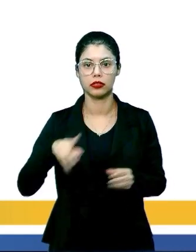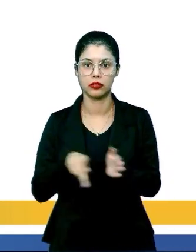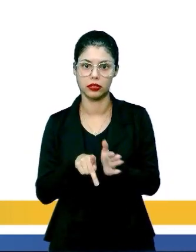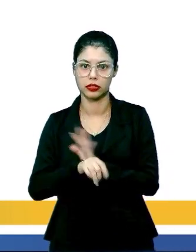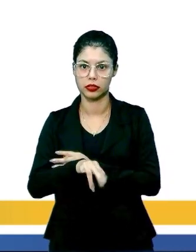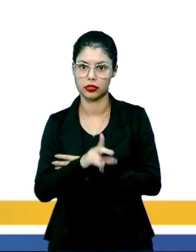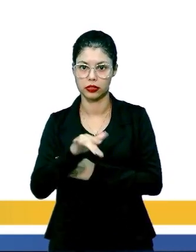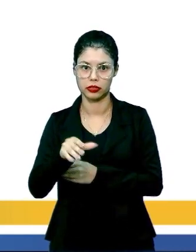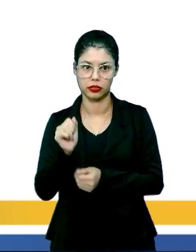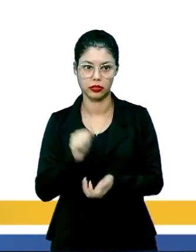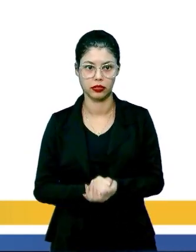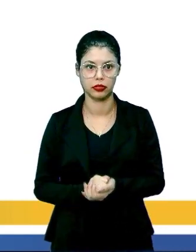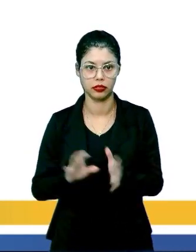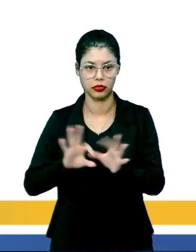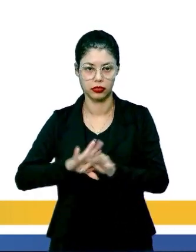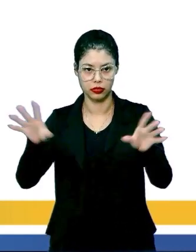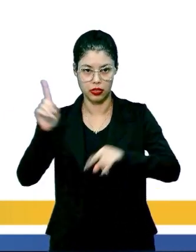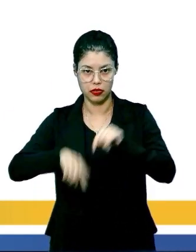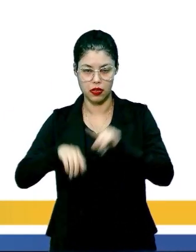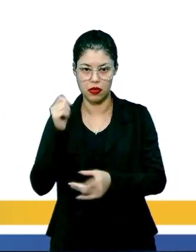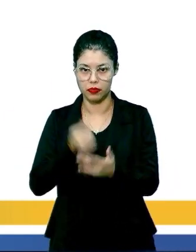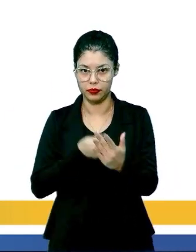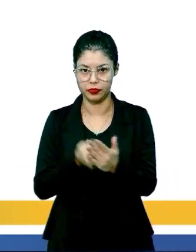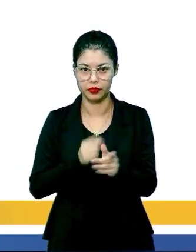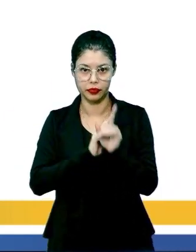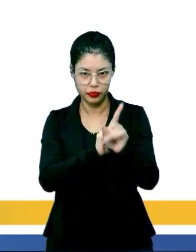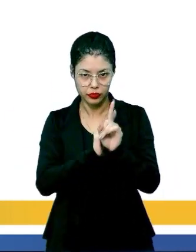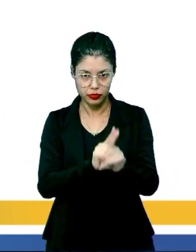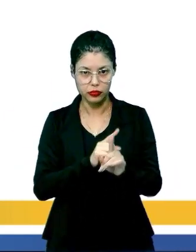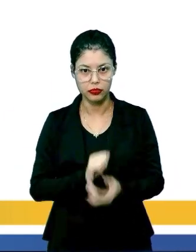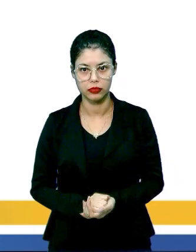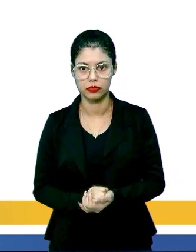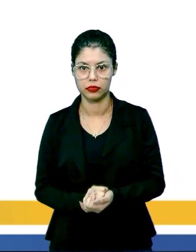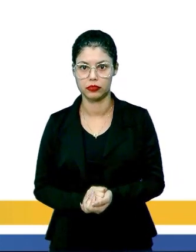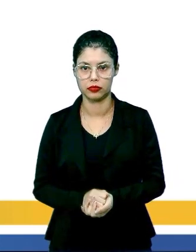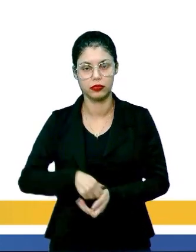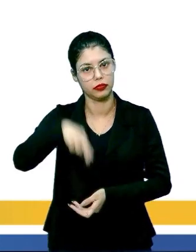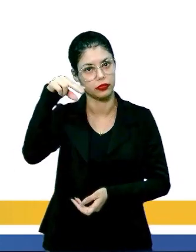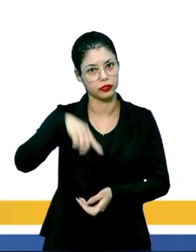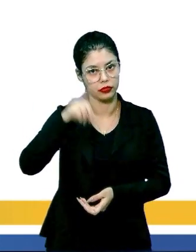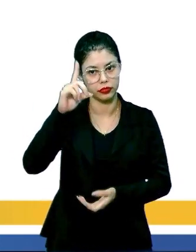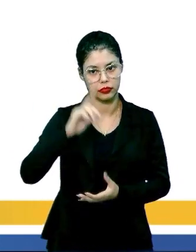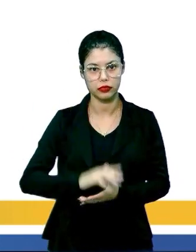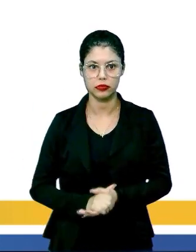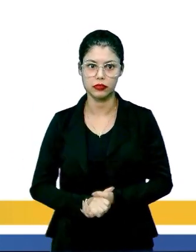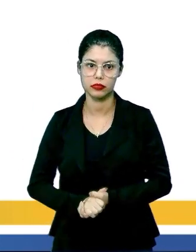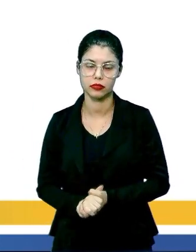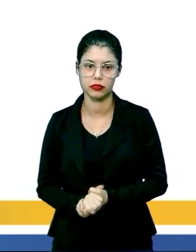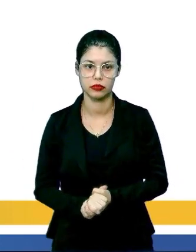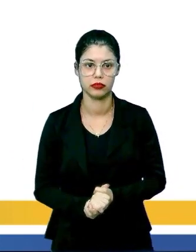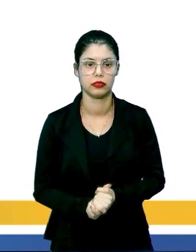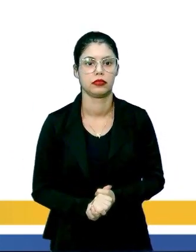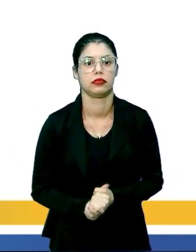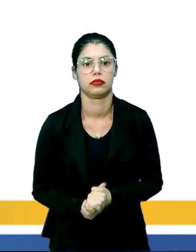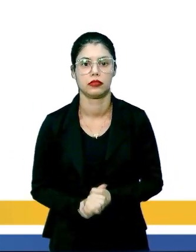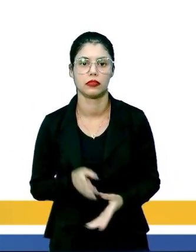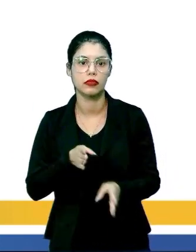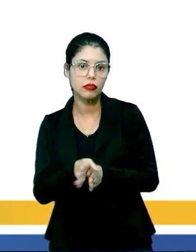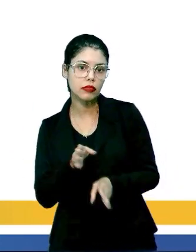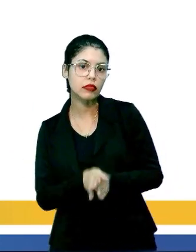do abandono material, né, exigindo que seus fiéis seguissem-o pelo sertão, né?